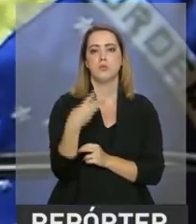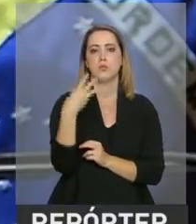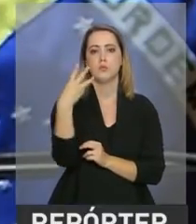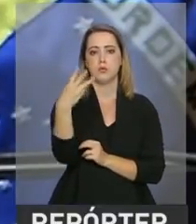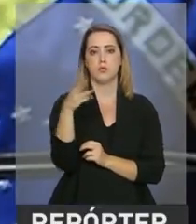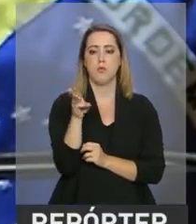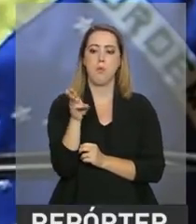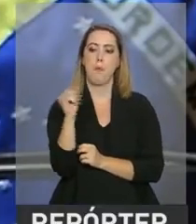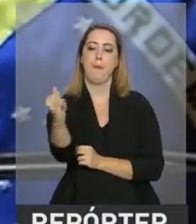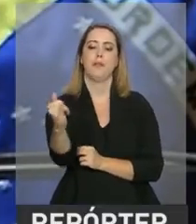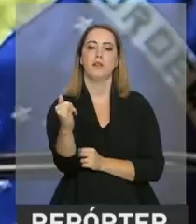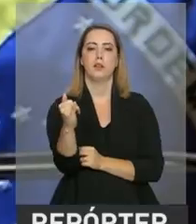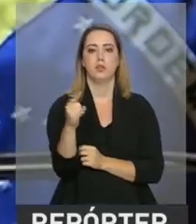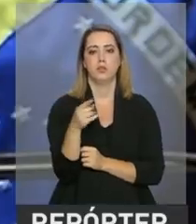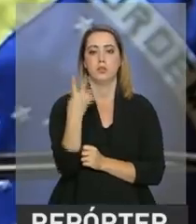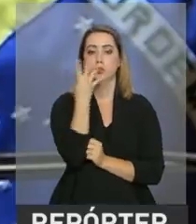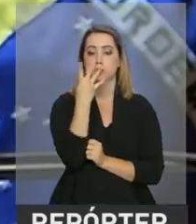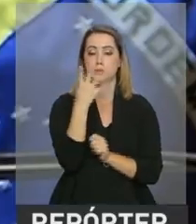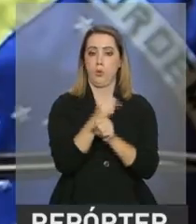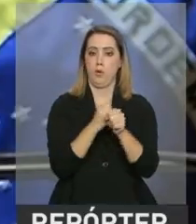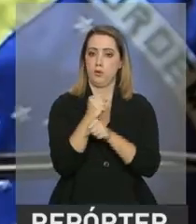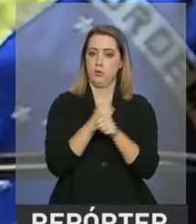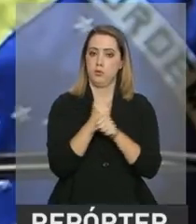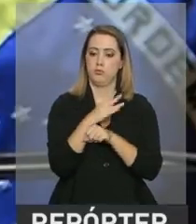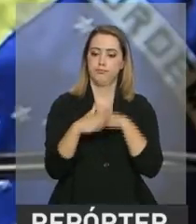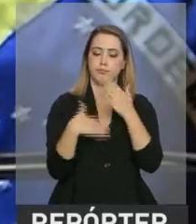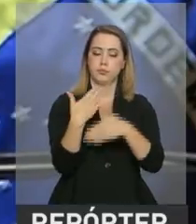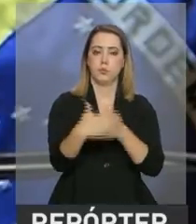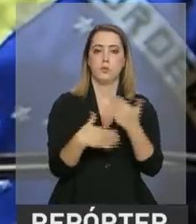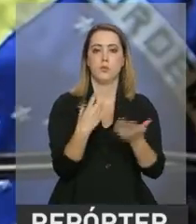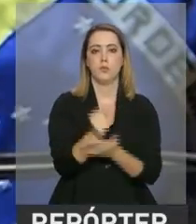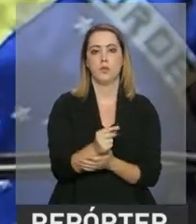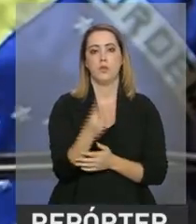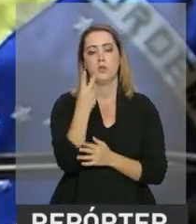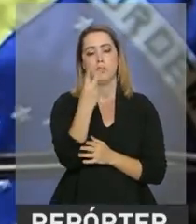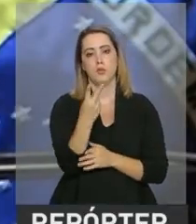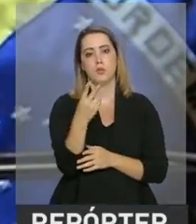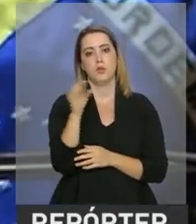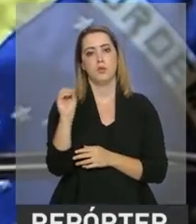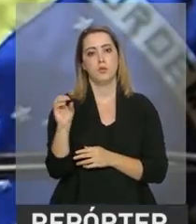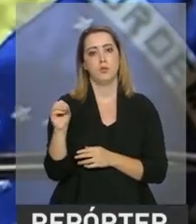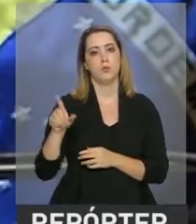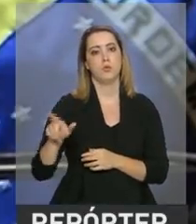bilhões em quatro anos para se manter 200 mil empregos